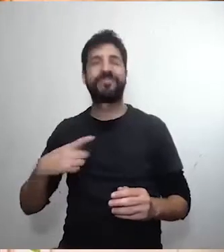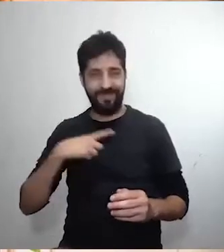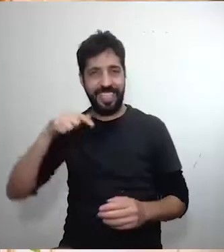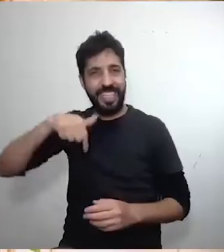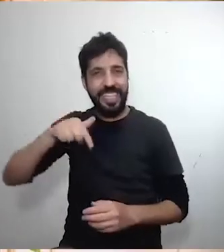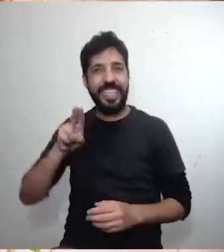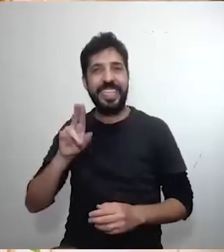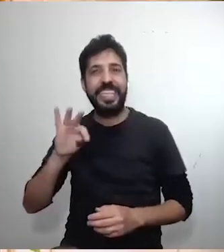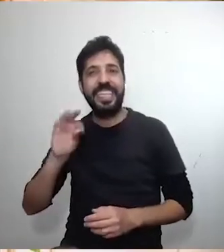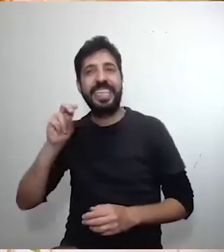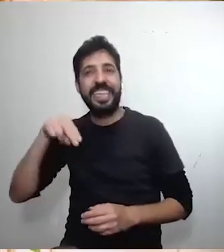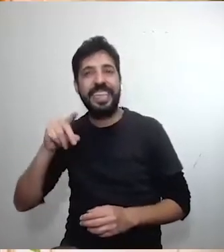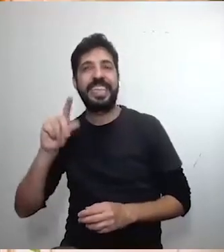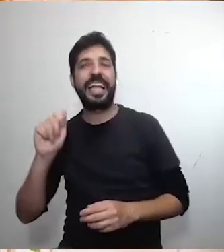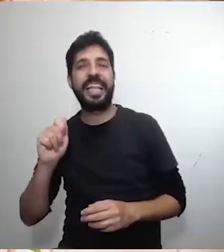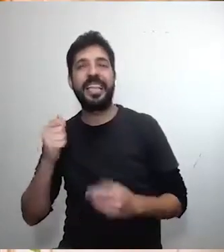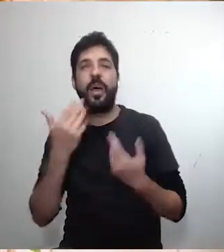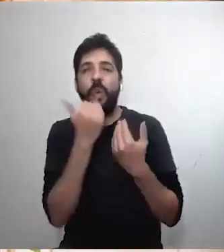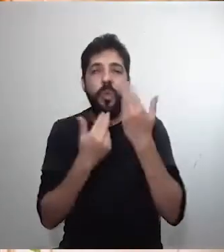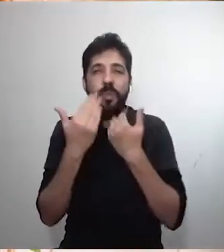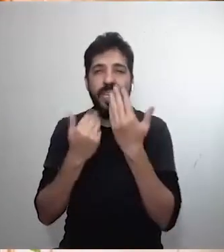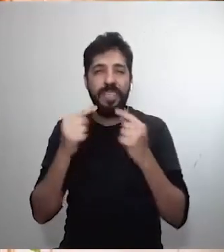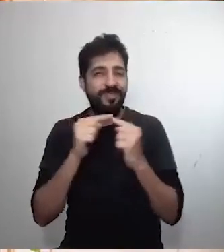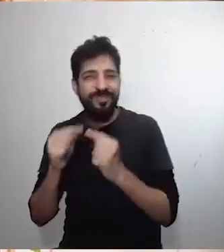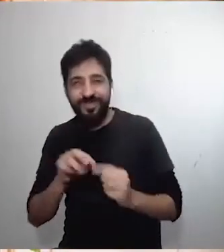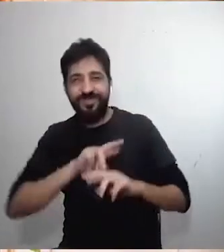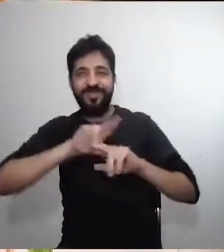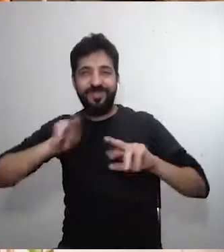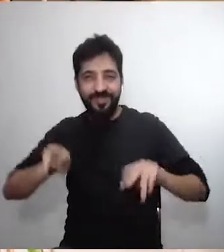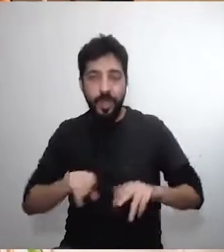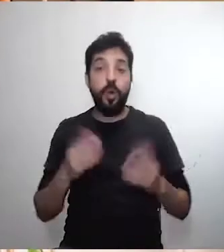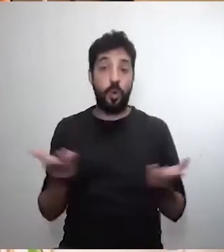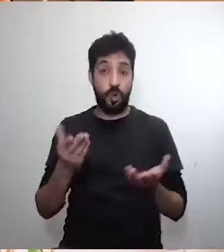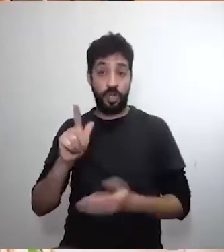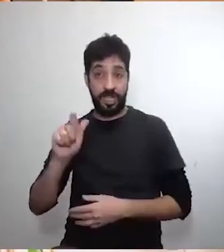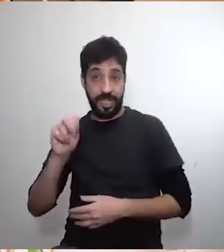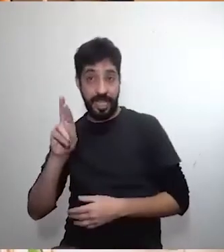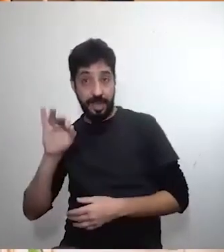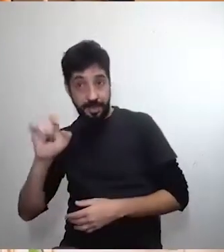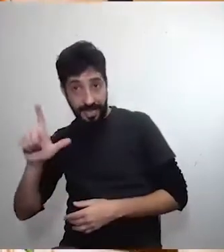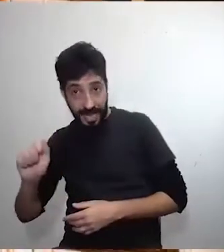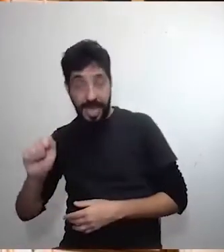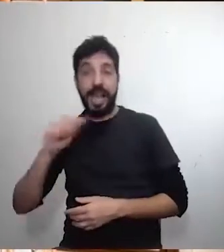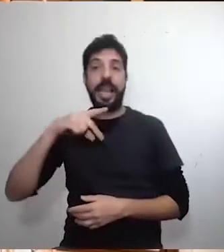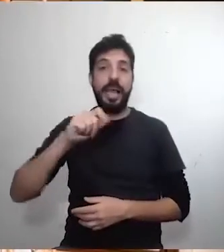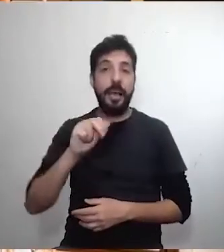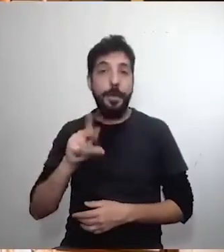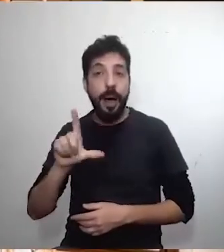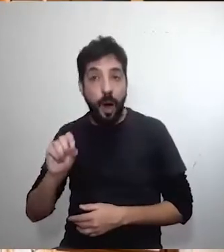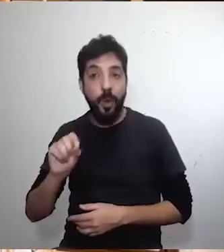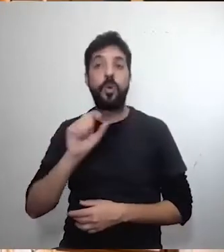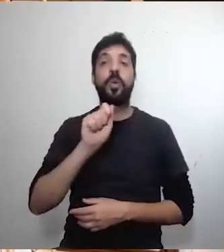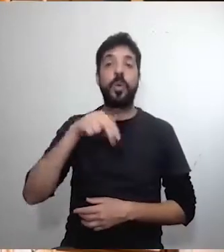quitandas maravilhosas, não é verdade? Hoje, a Gabriela, o Paulo e o Antônio do Padre Eustáquio